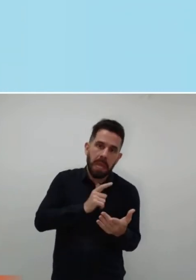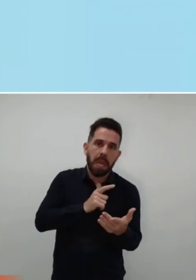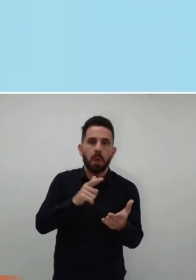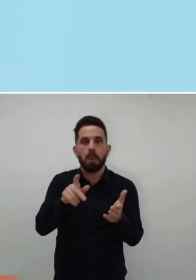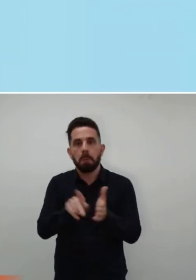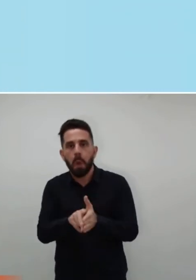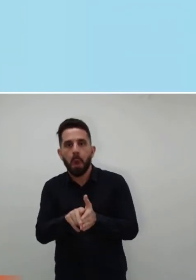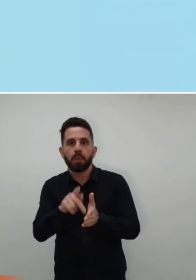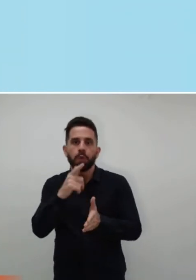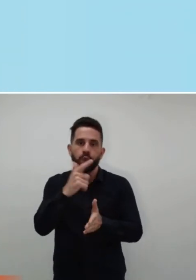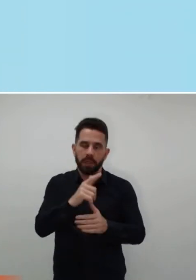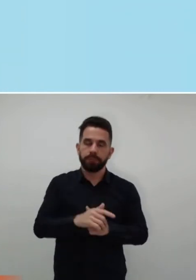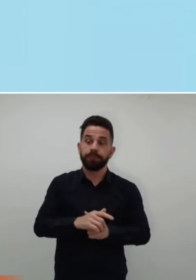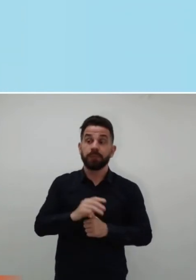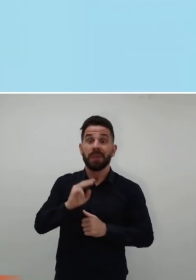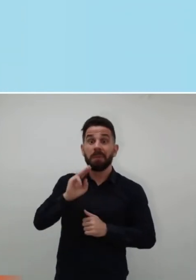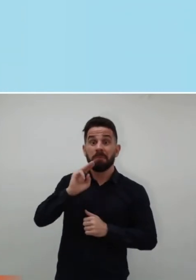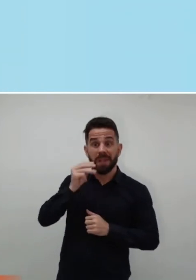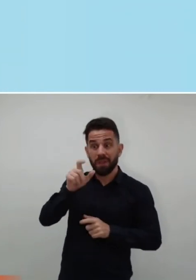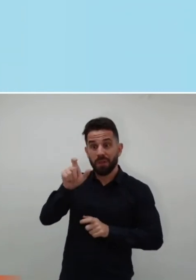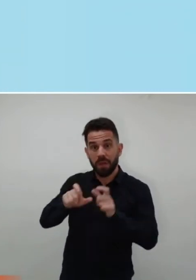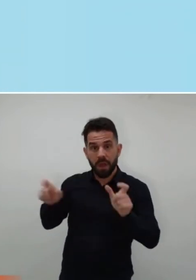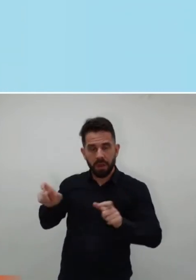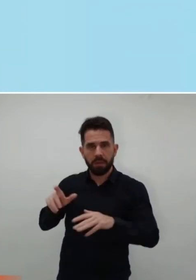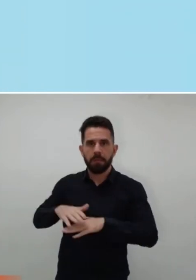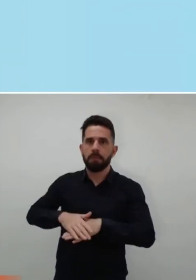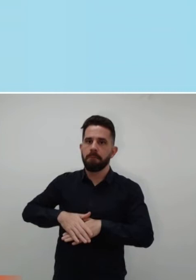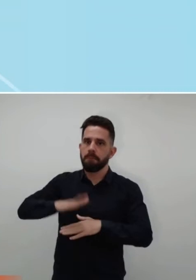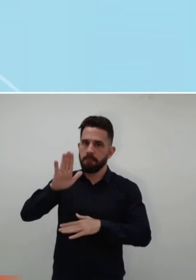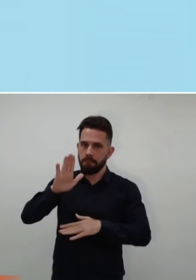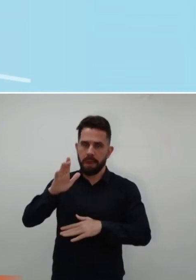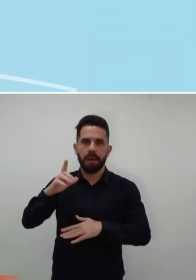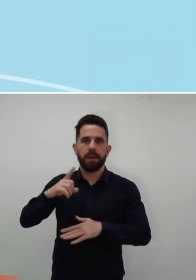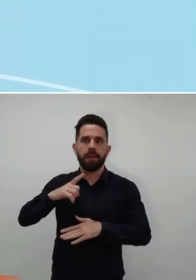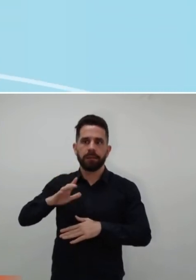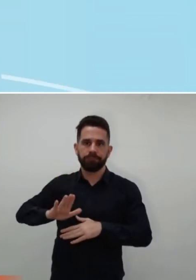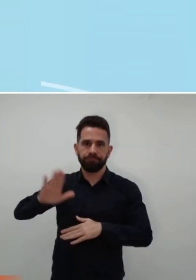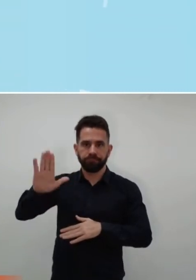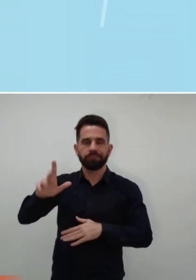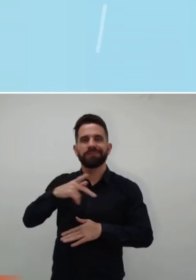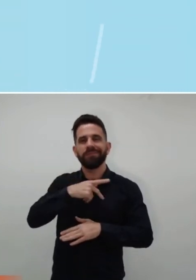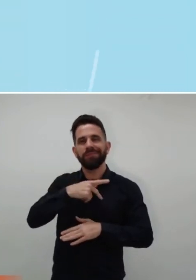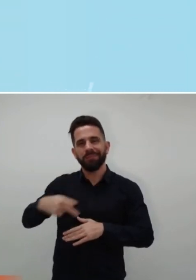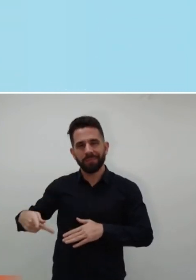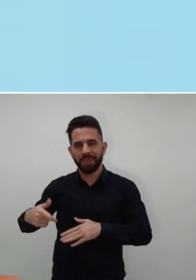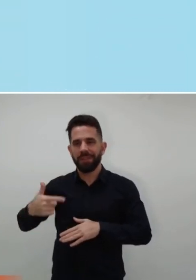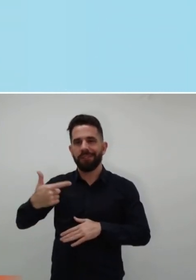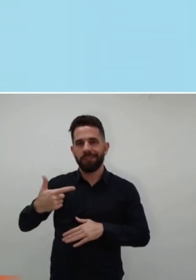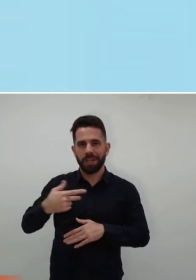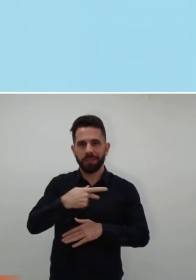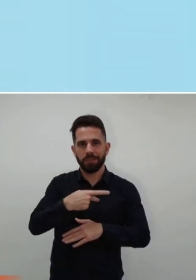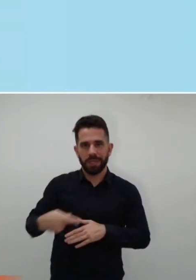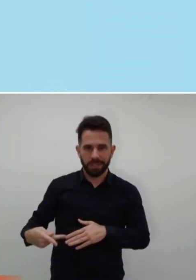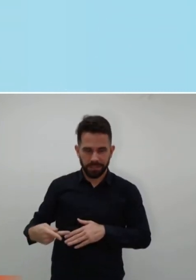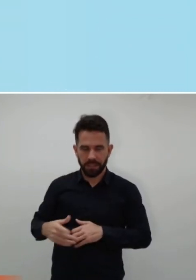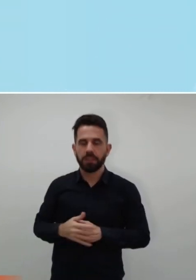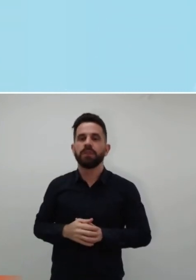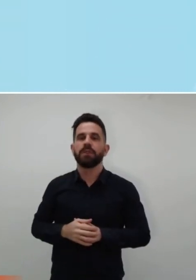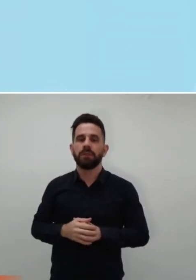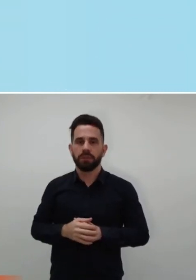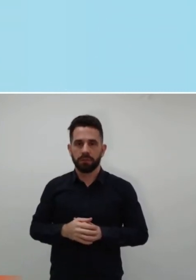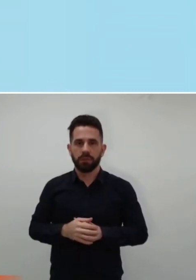Os milionários estão mais presentes entre os candidatos a presidente e a vice-presidente. Já os